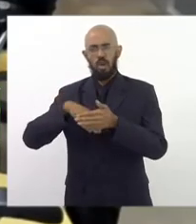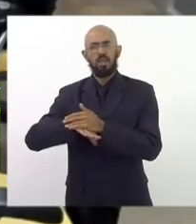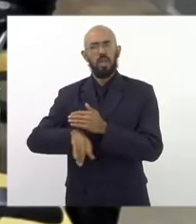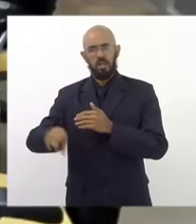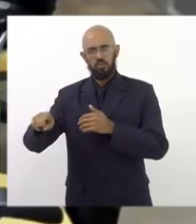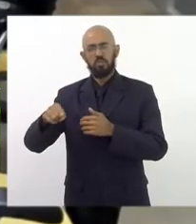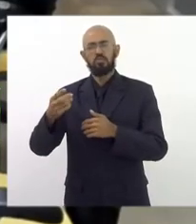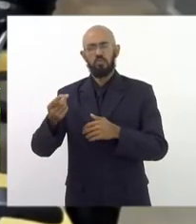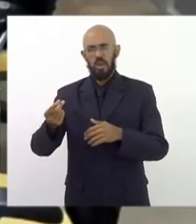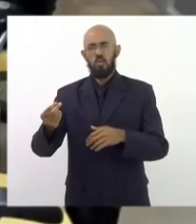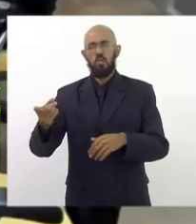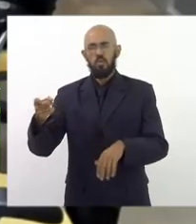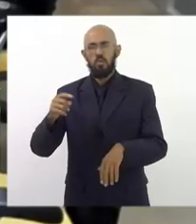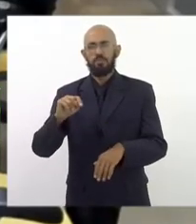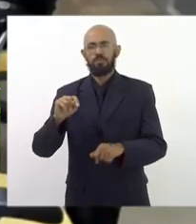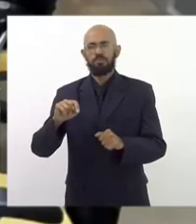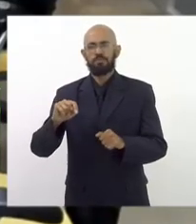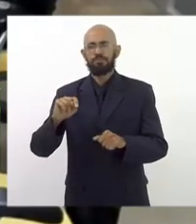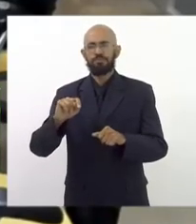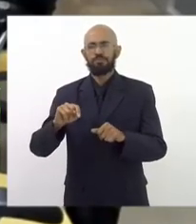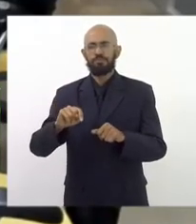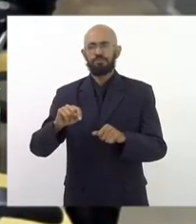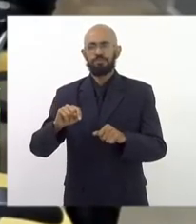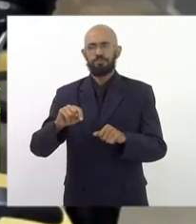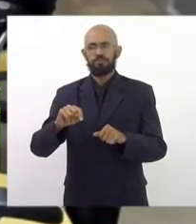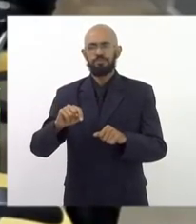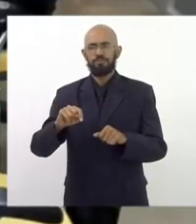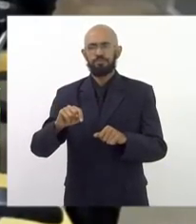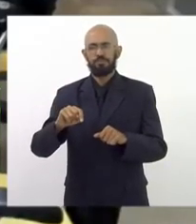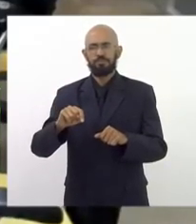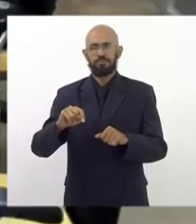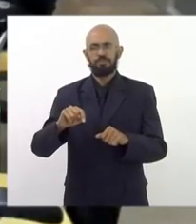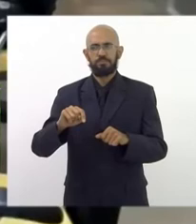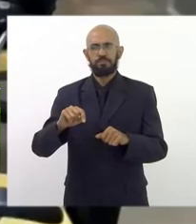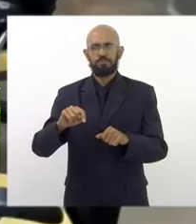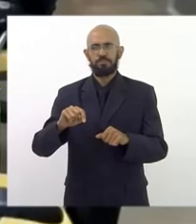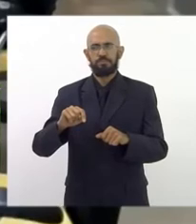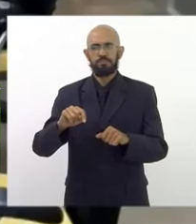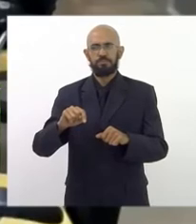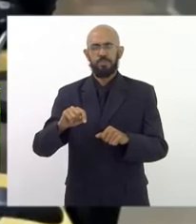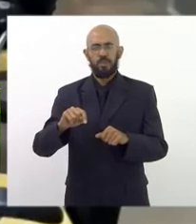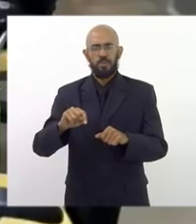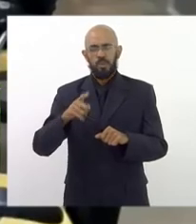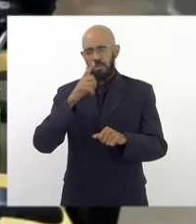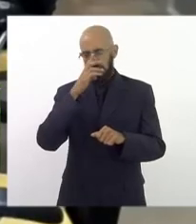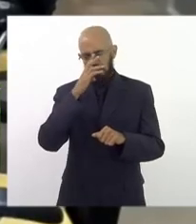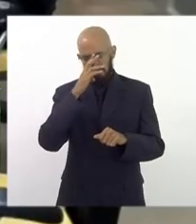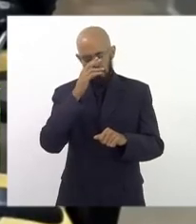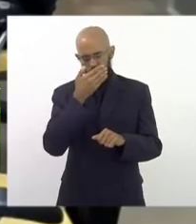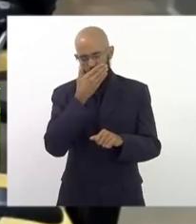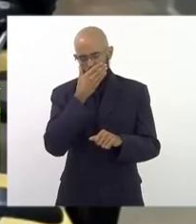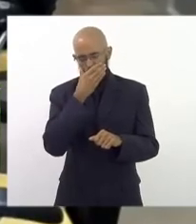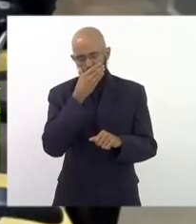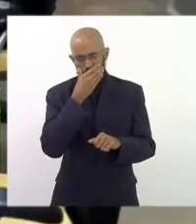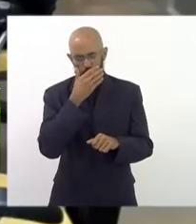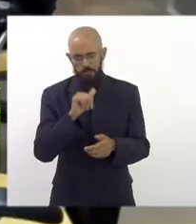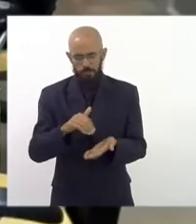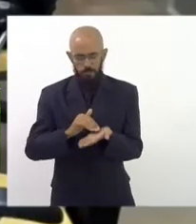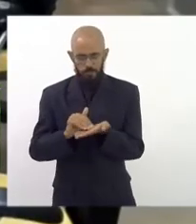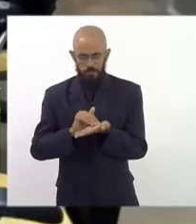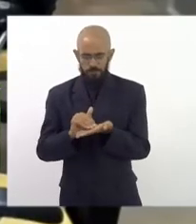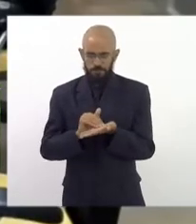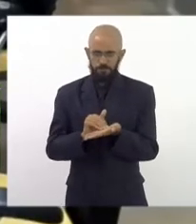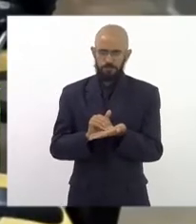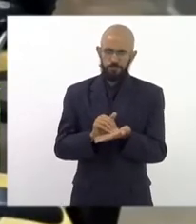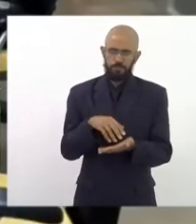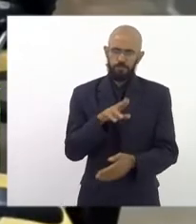isso como um dos pontos, né? Enfim, aí a secretaria agora, como RP,